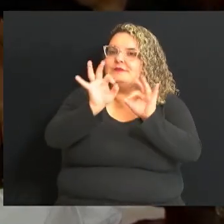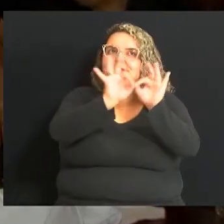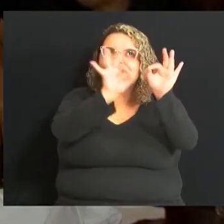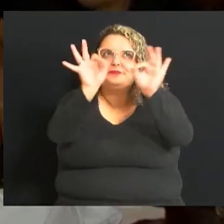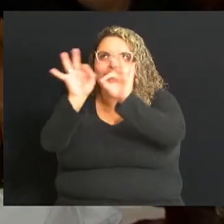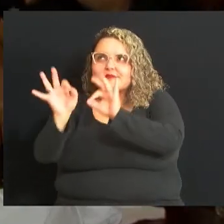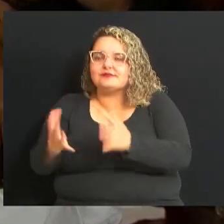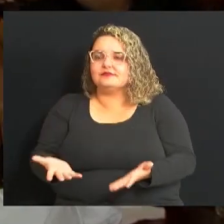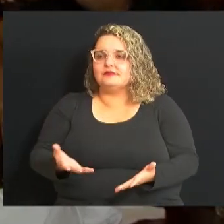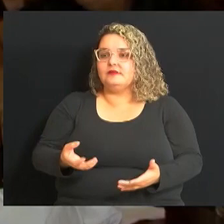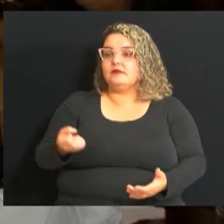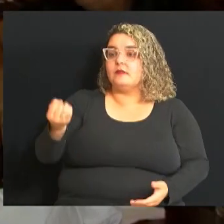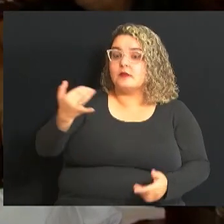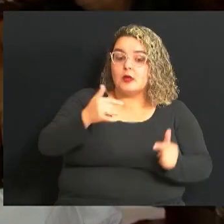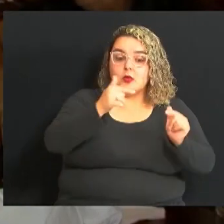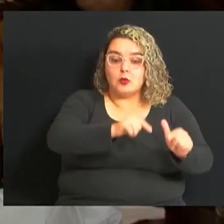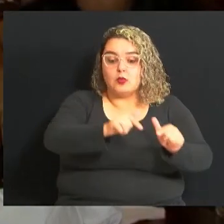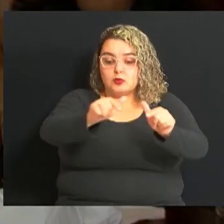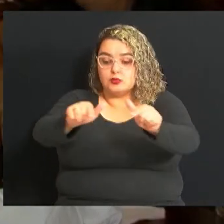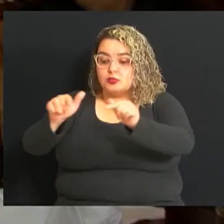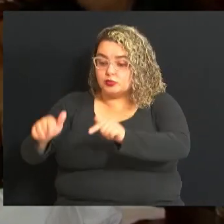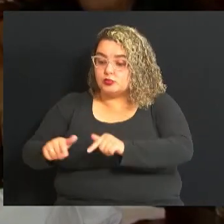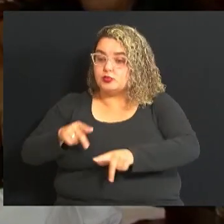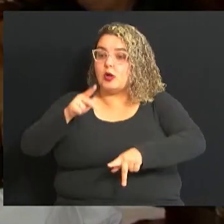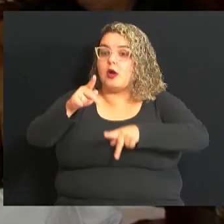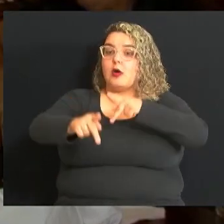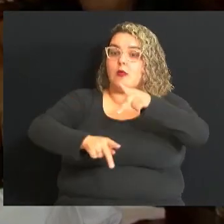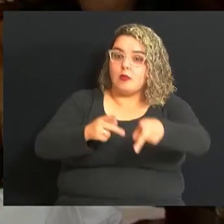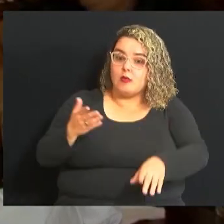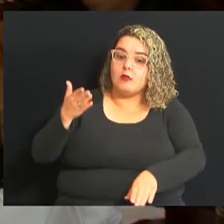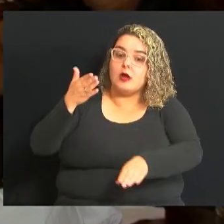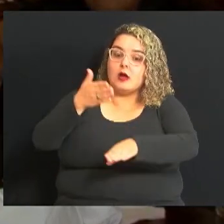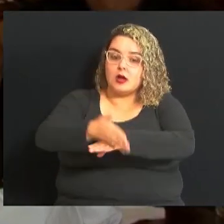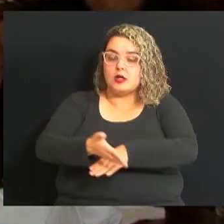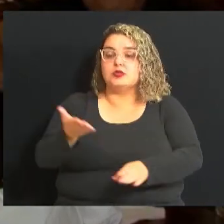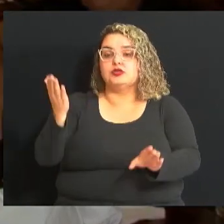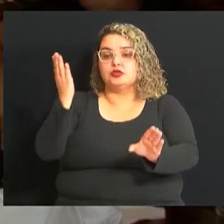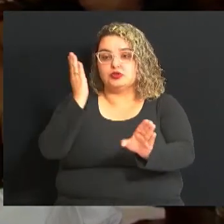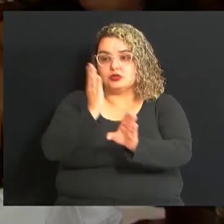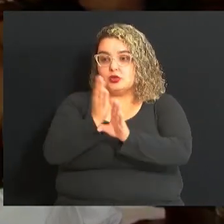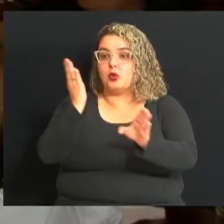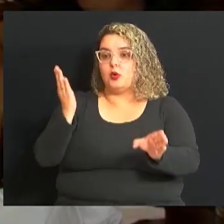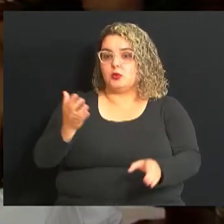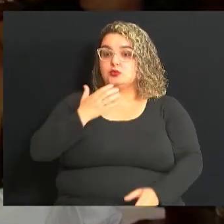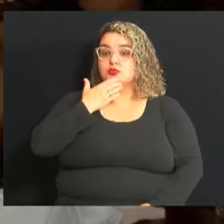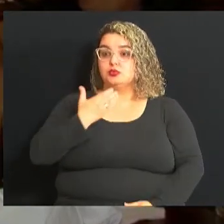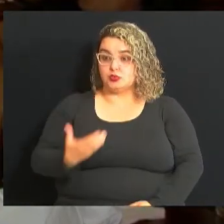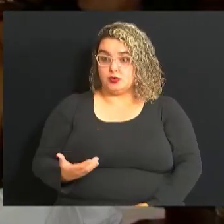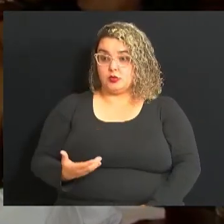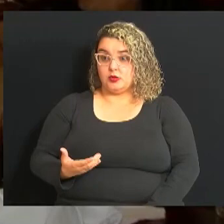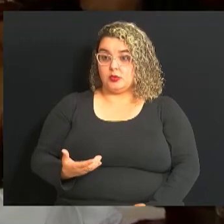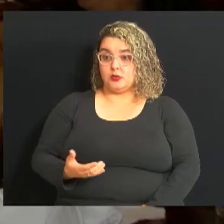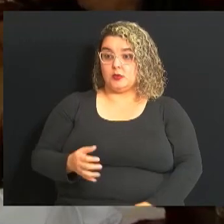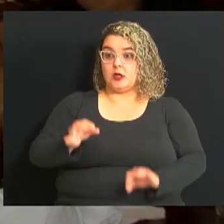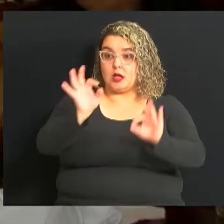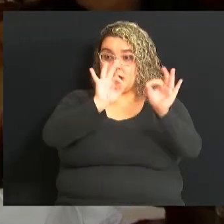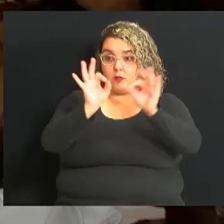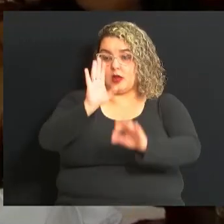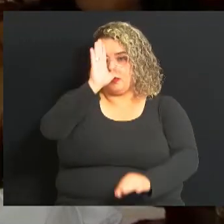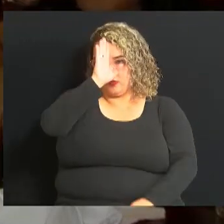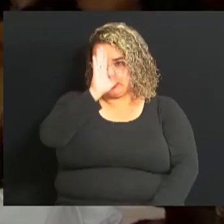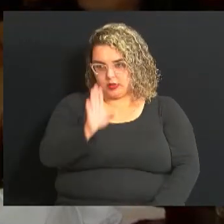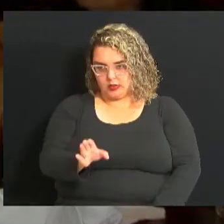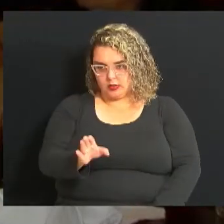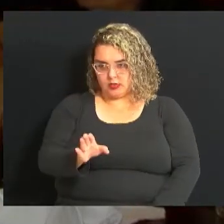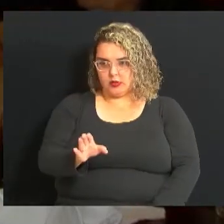em quantos pontos o público vai encontrar essa decoração de Natal? Bom, a decoração principal, ela fica na